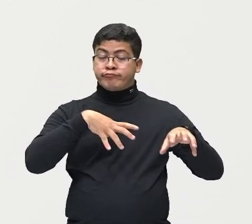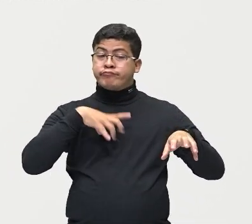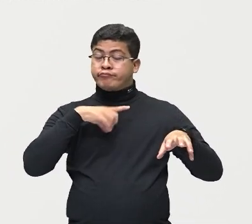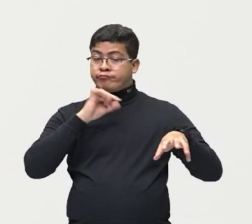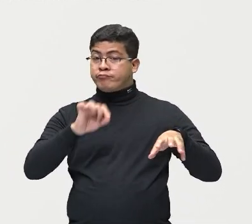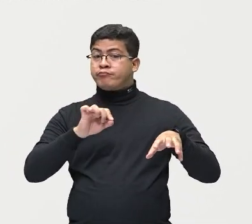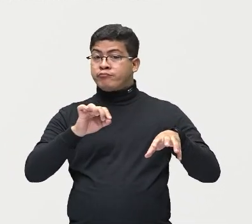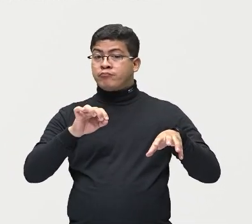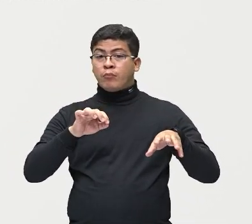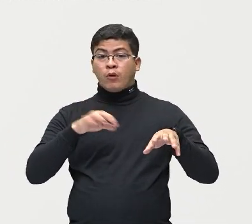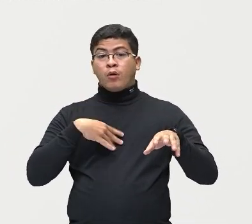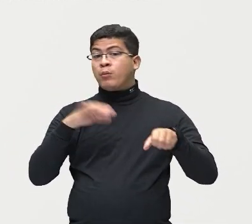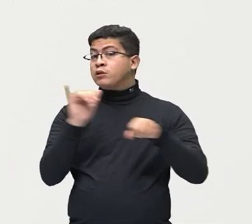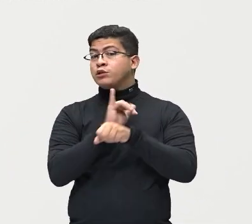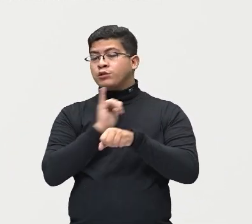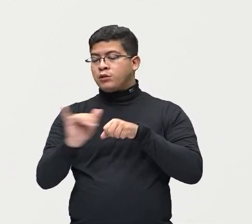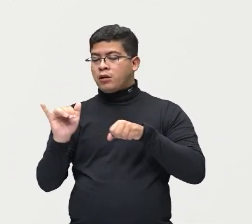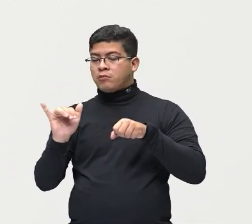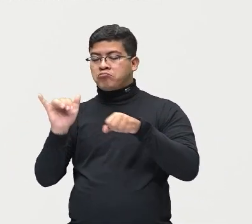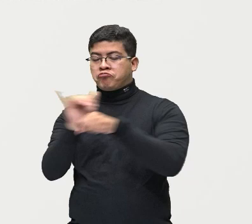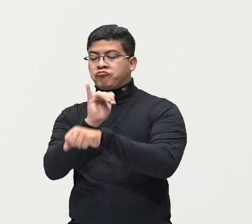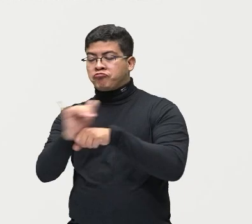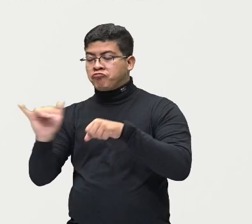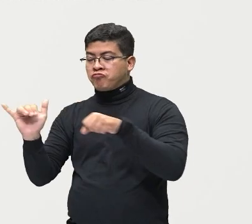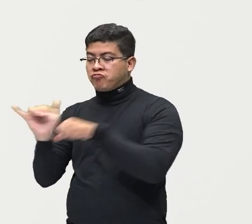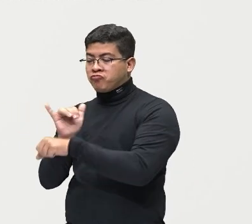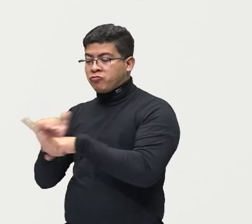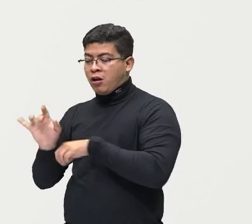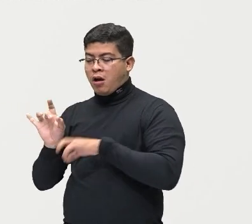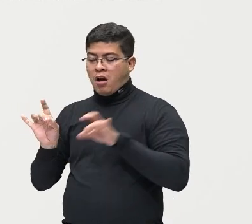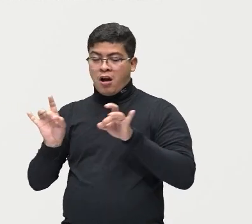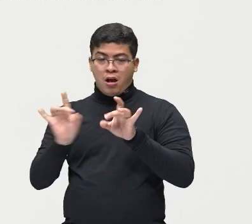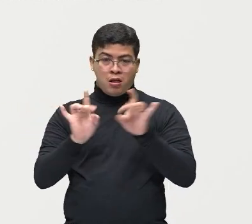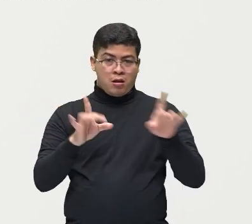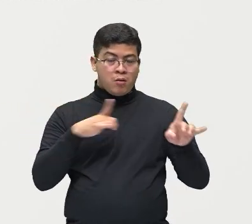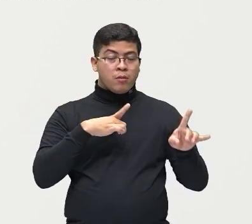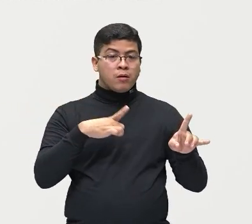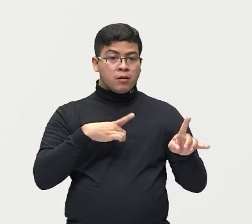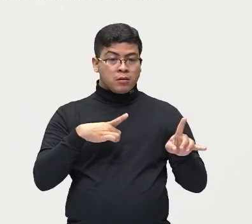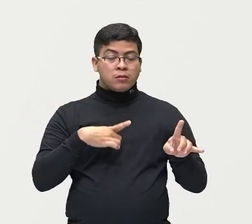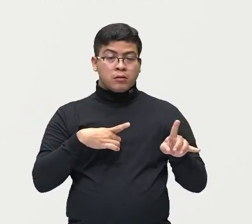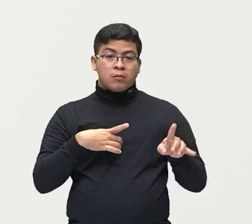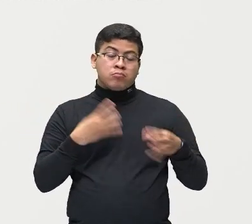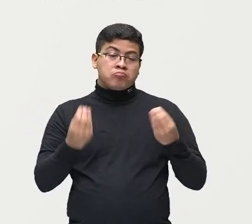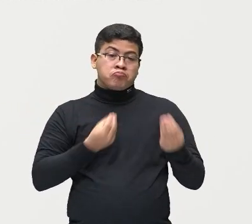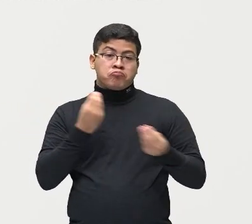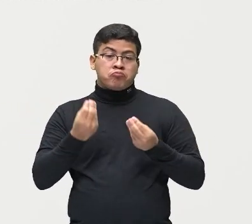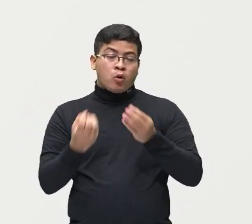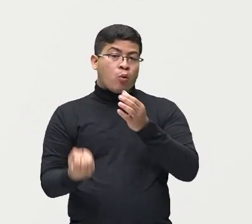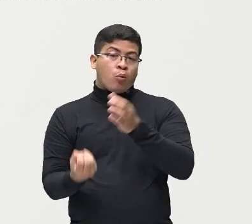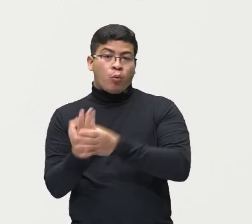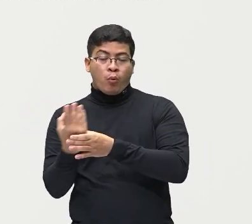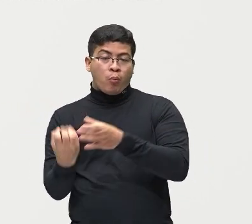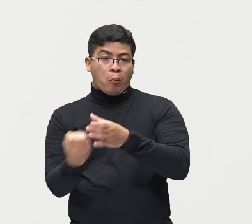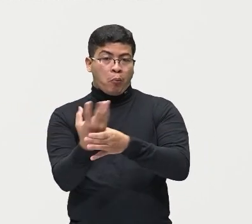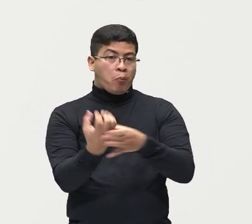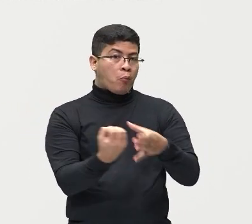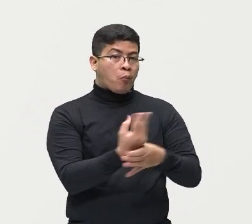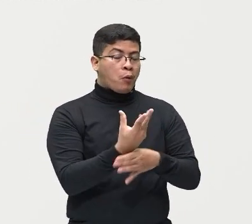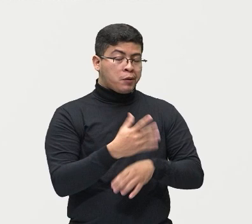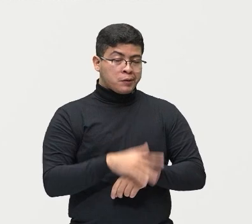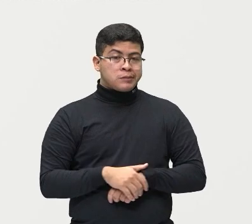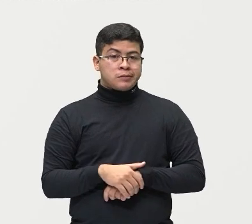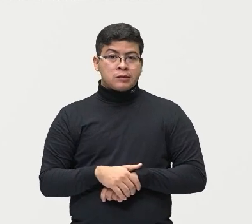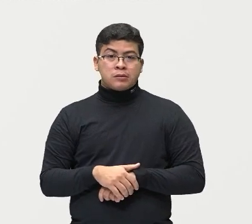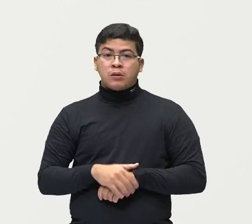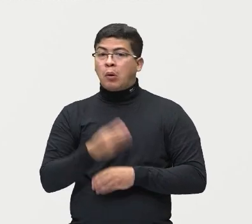novas tecnologias para produzir as vacinas COVID. Qual é a técnica utilizada que é